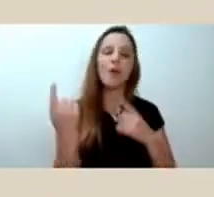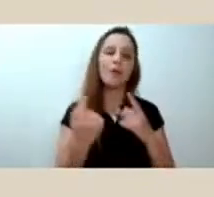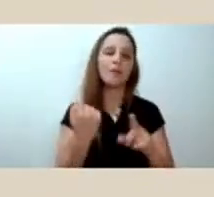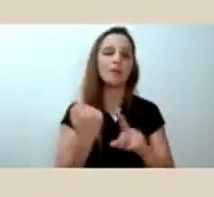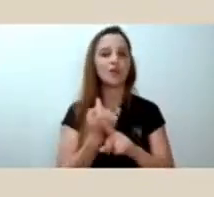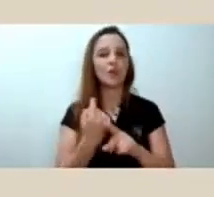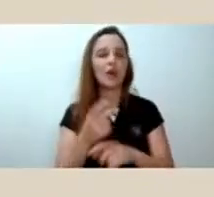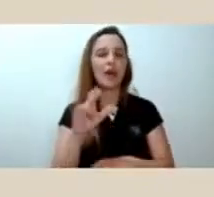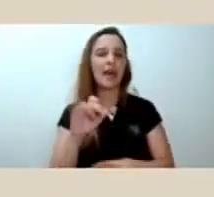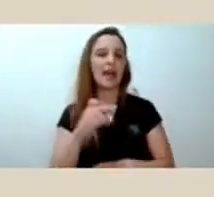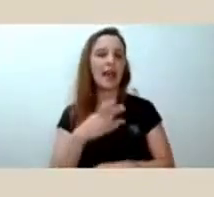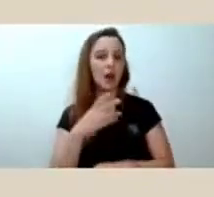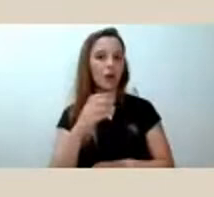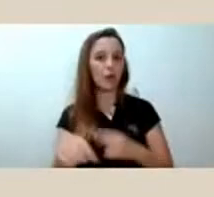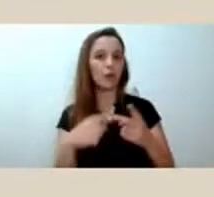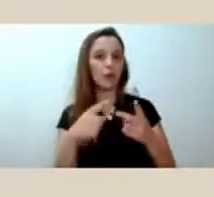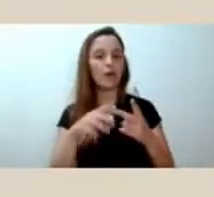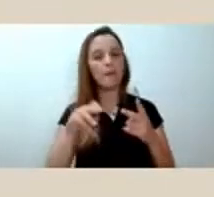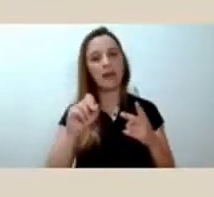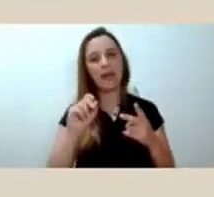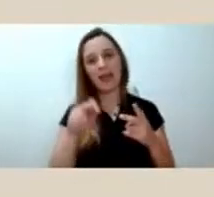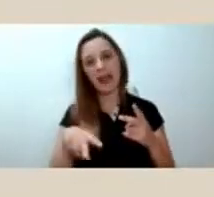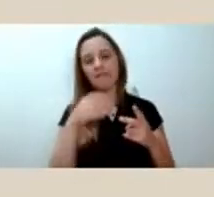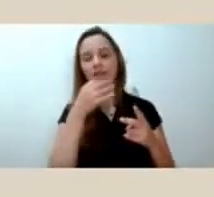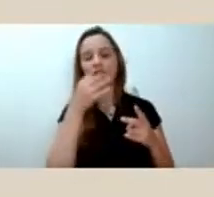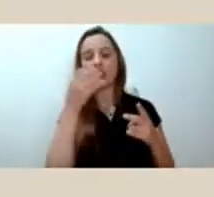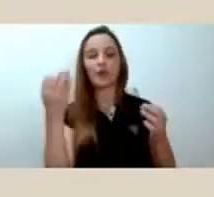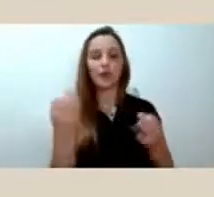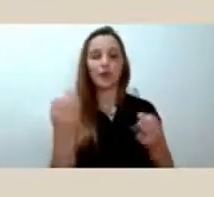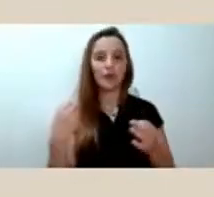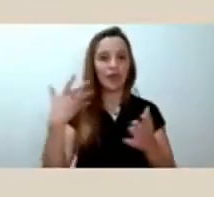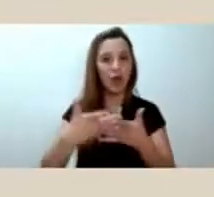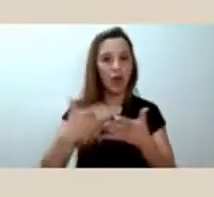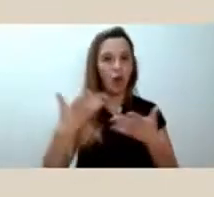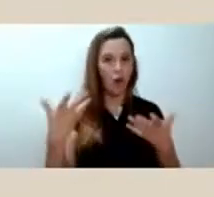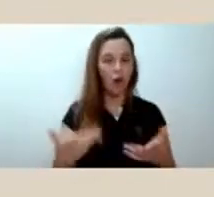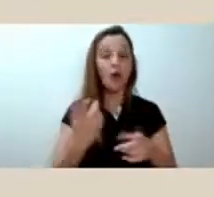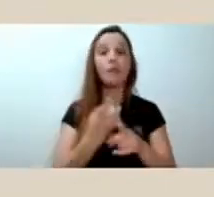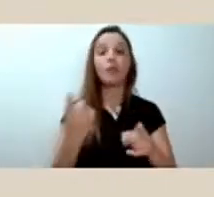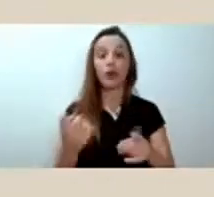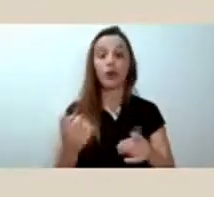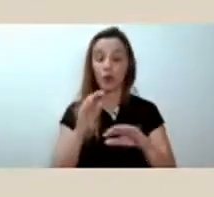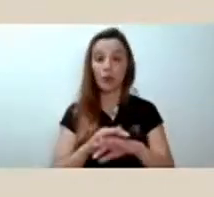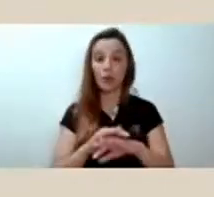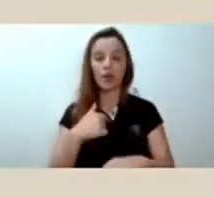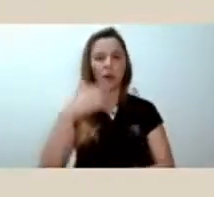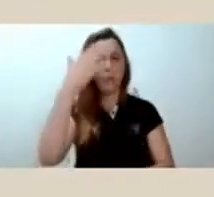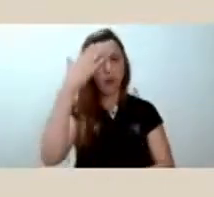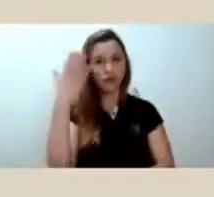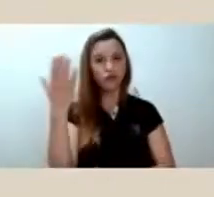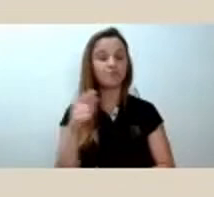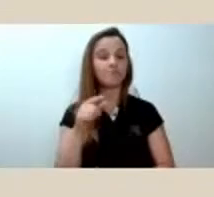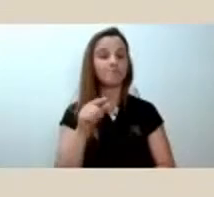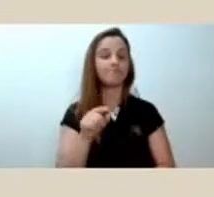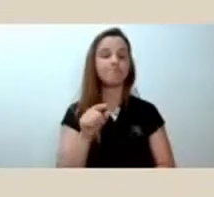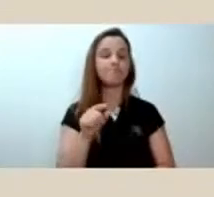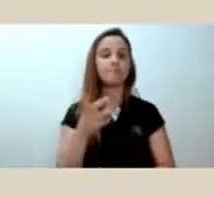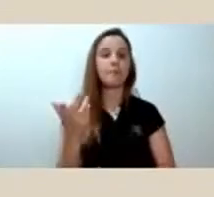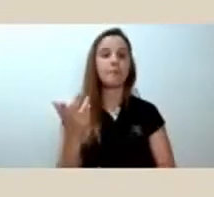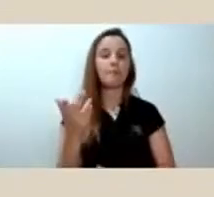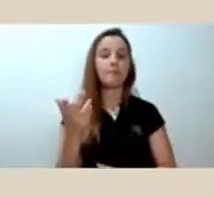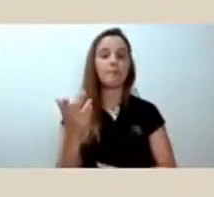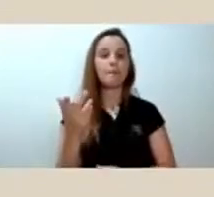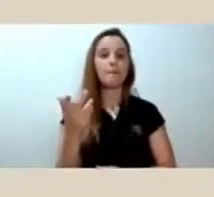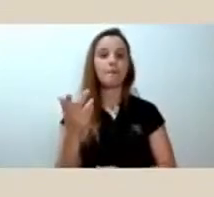Ricardo e a Megan foram falando até aqui, porque eu acho que o que eles estão a trazer faz